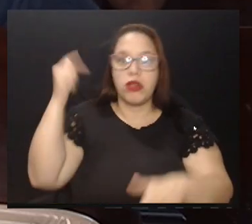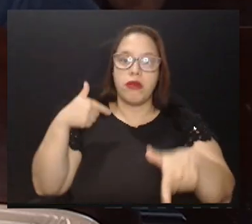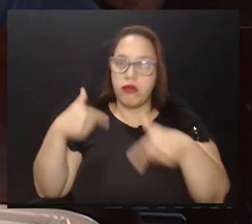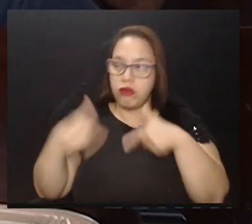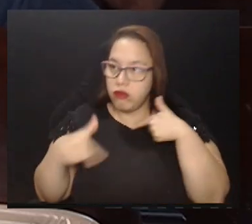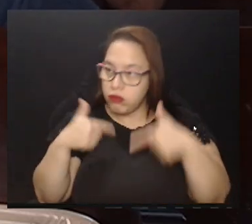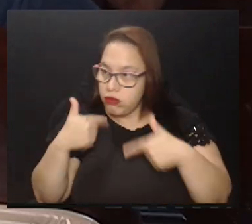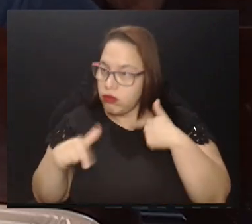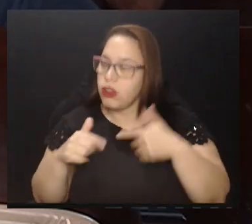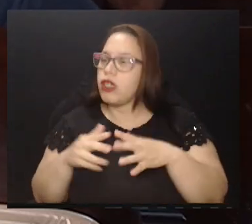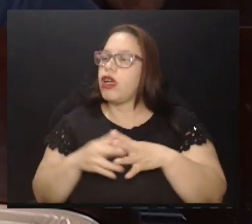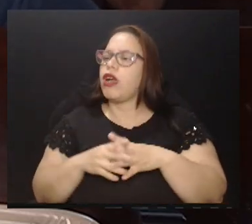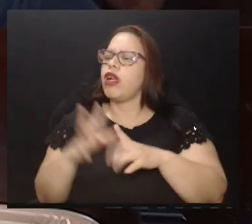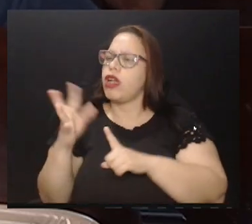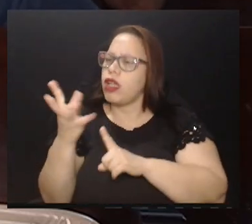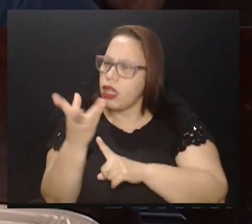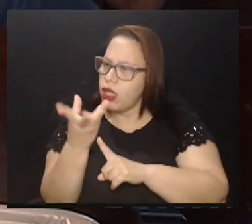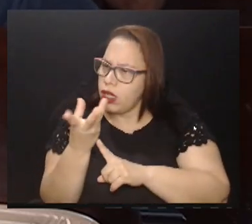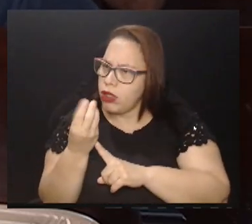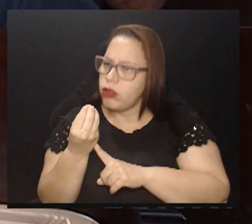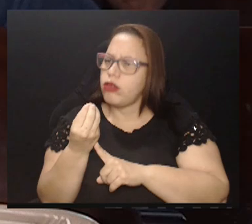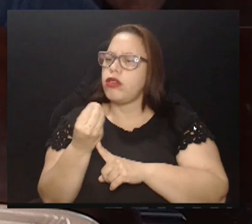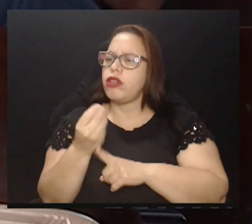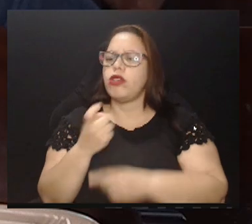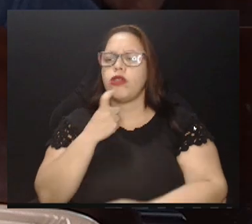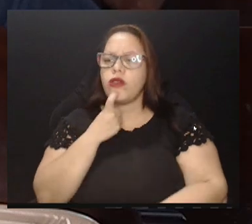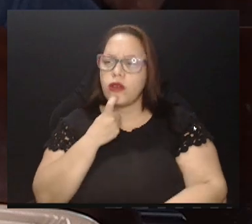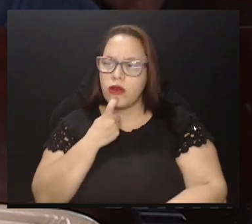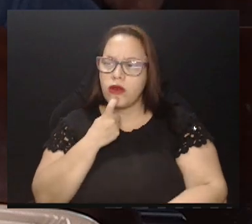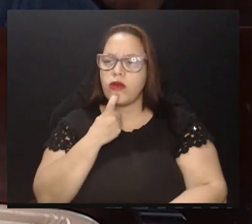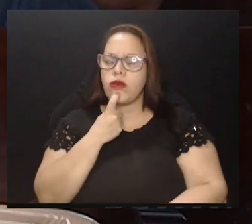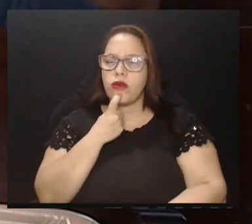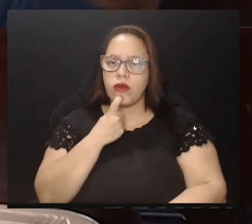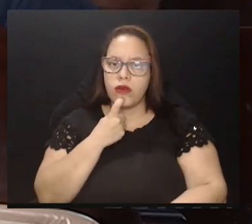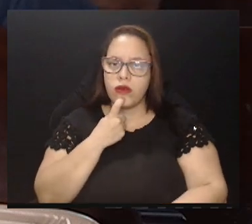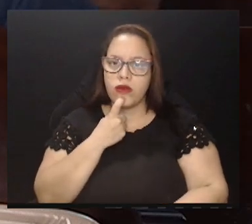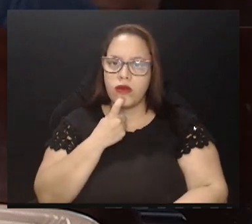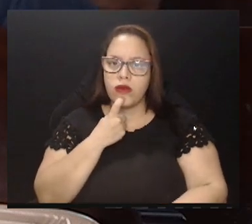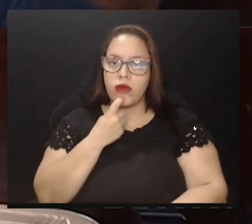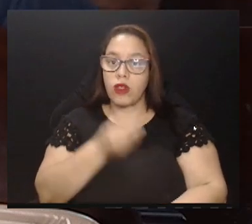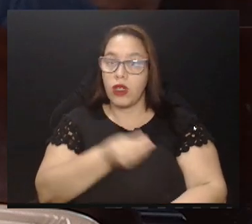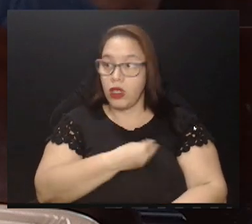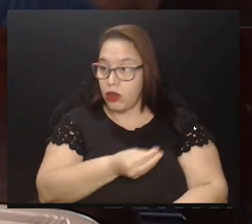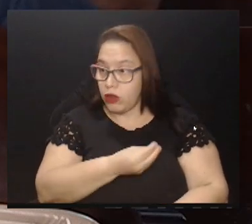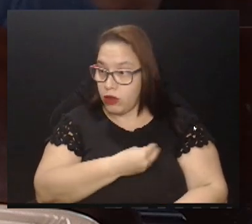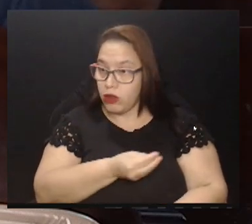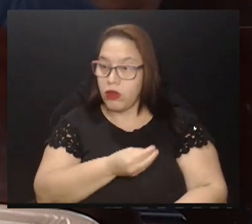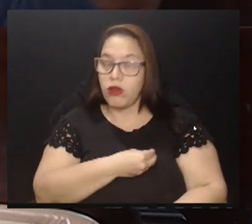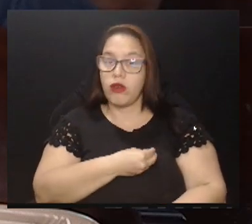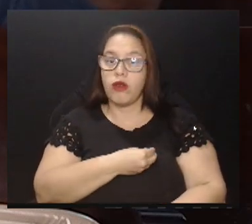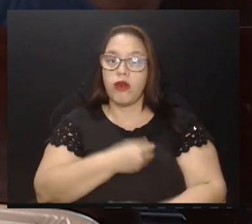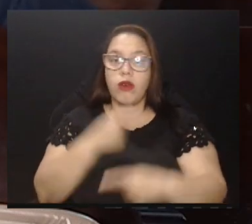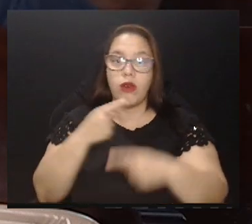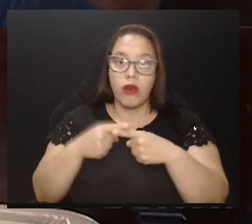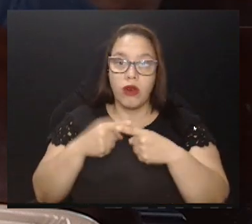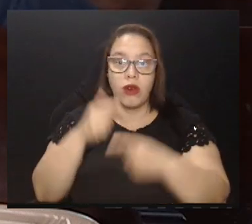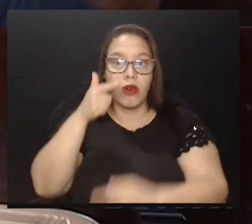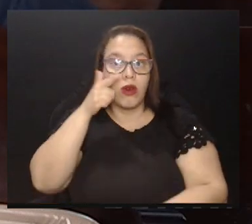arte e tal, de Campinas e tal. E, assim, são sobreviventes, porque, você conseguir estar,